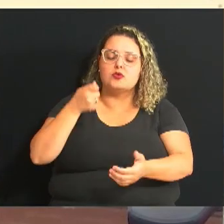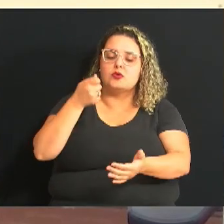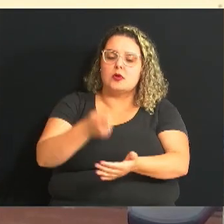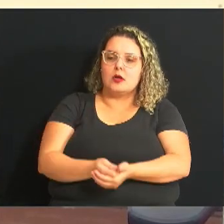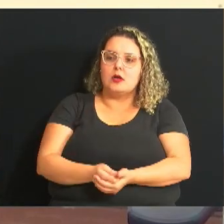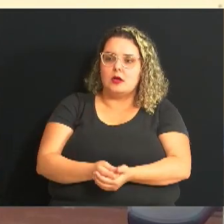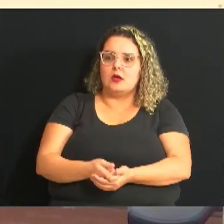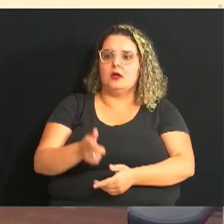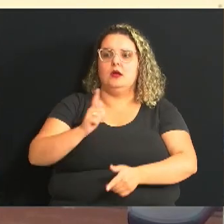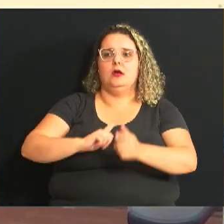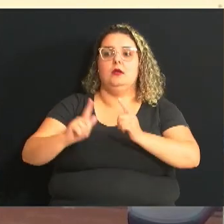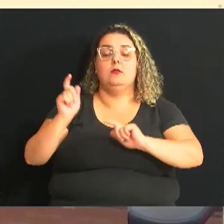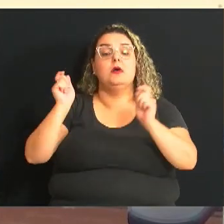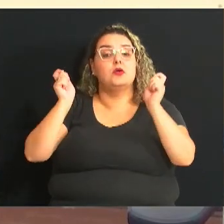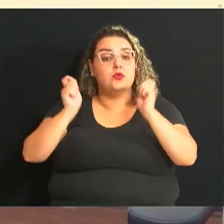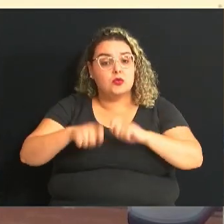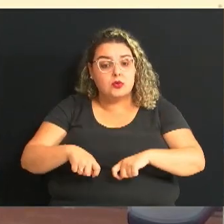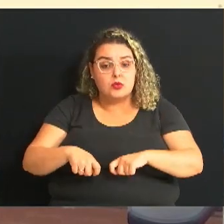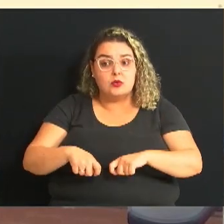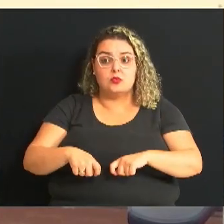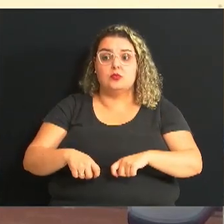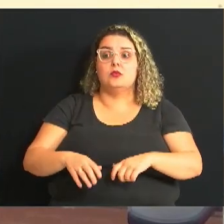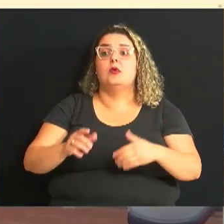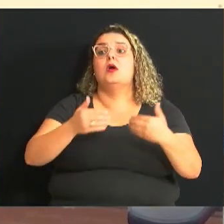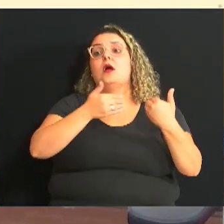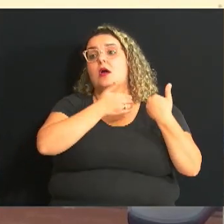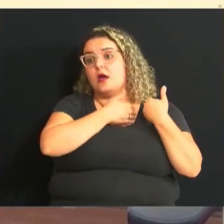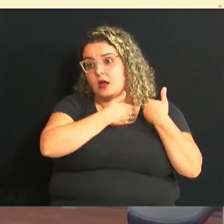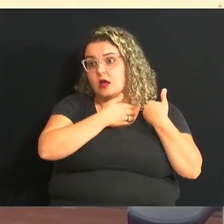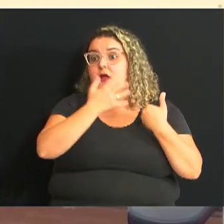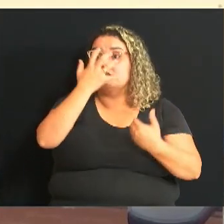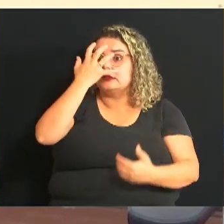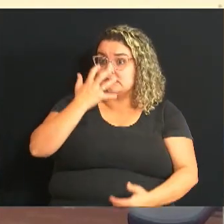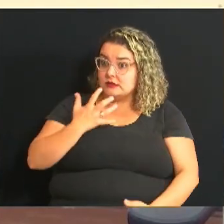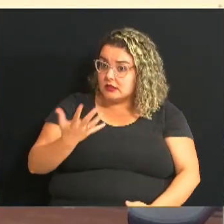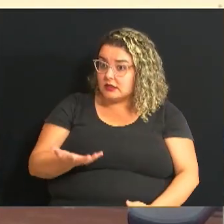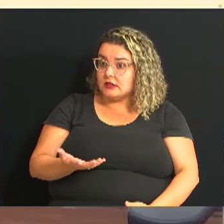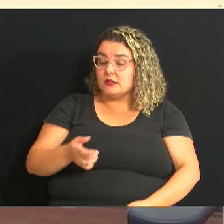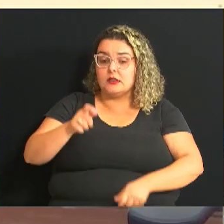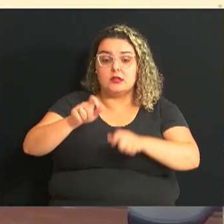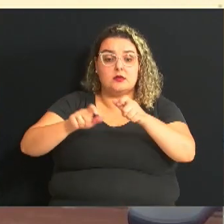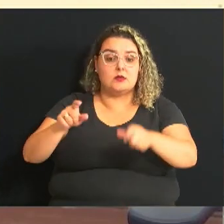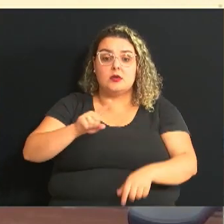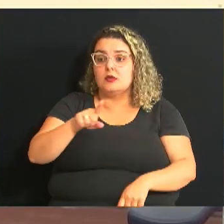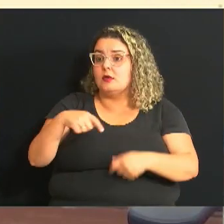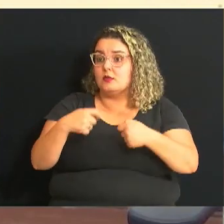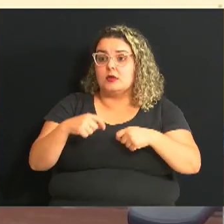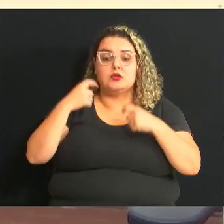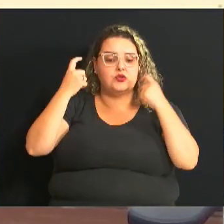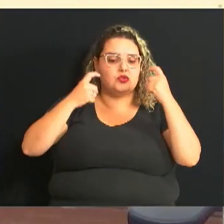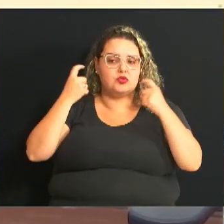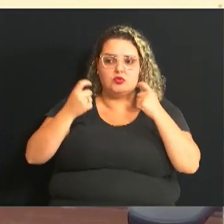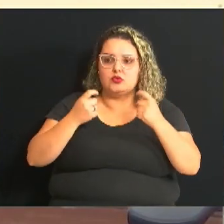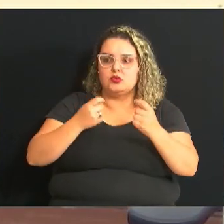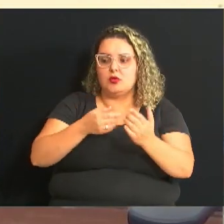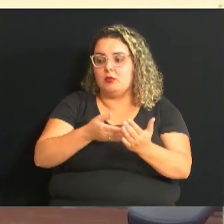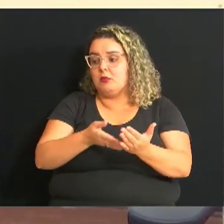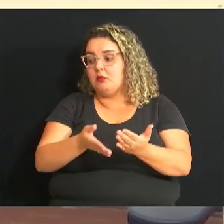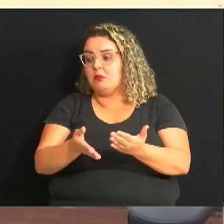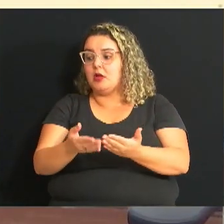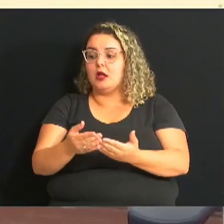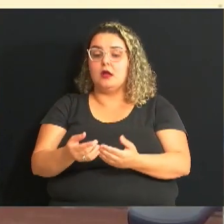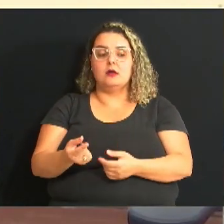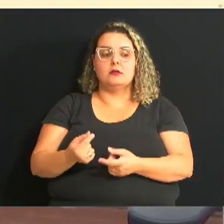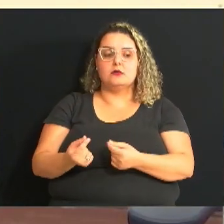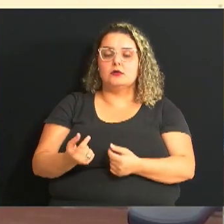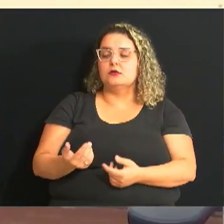gestão eficiente, é uma responsável, séria, que as pessoas não precisam se preocupar com desvio, porque, como muito bem